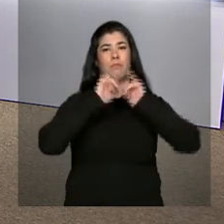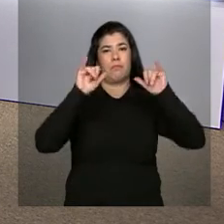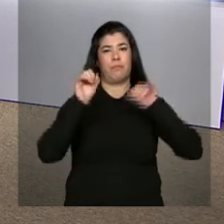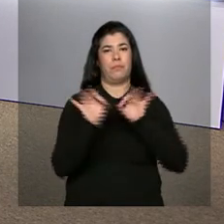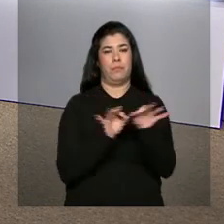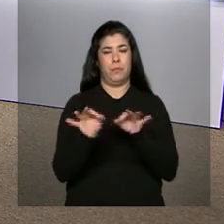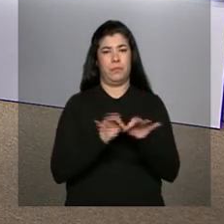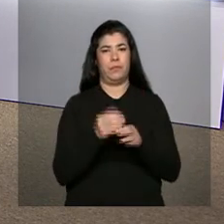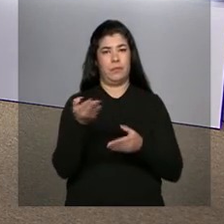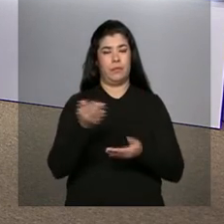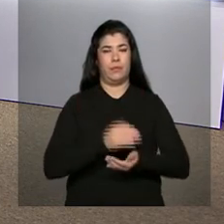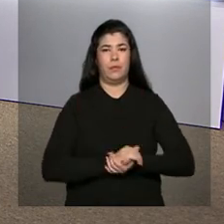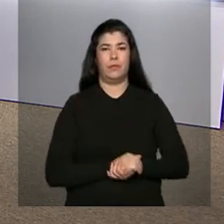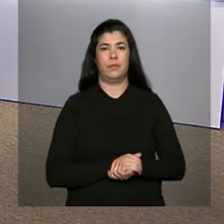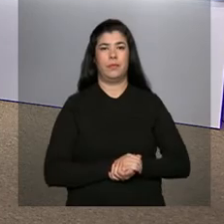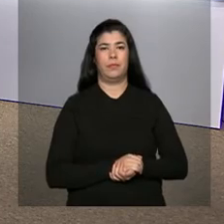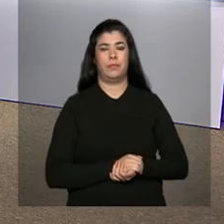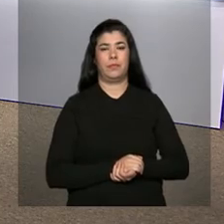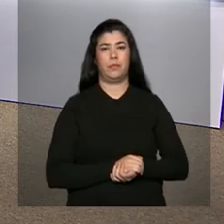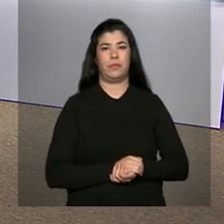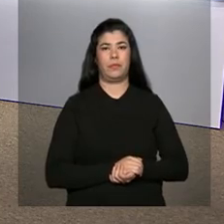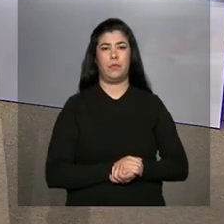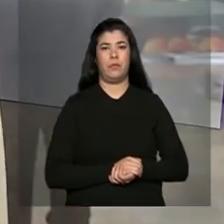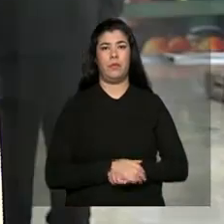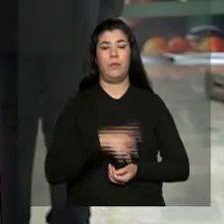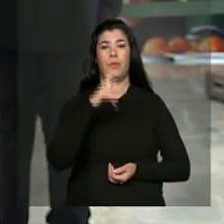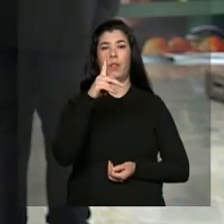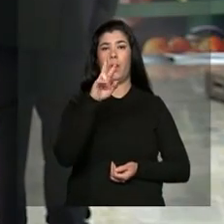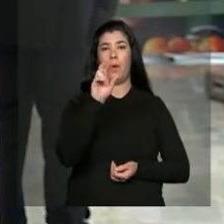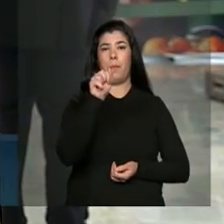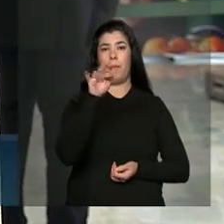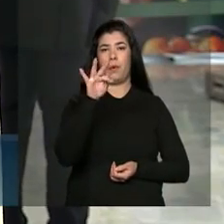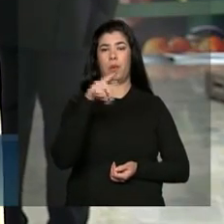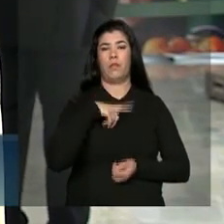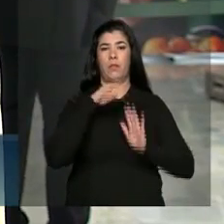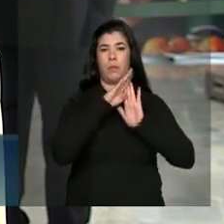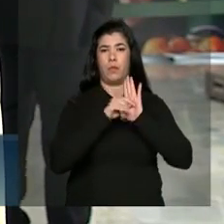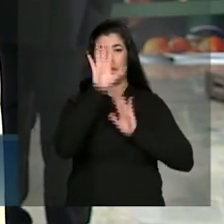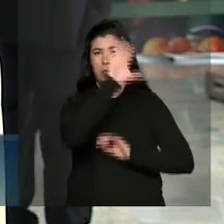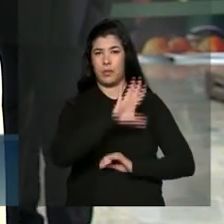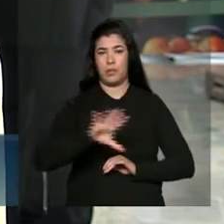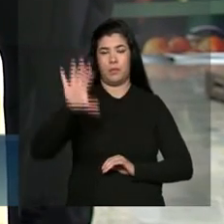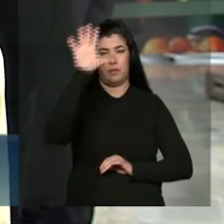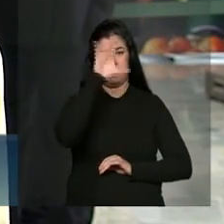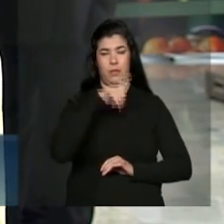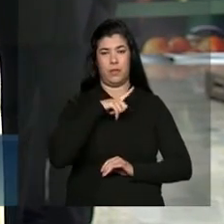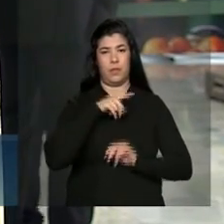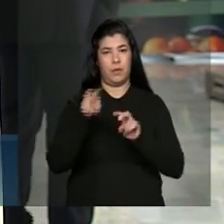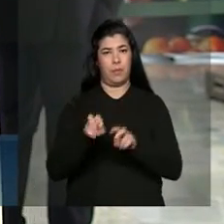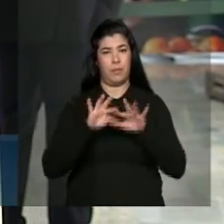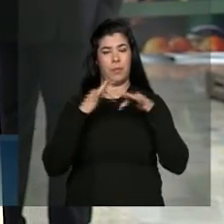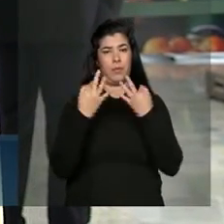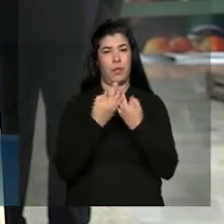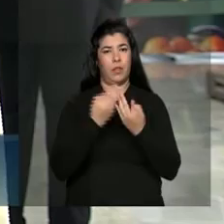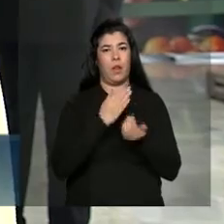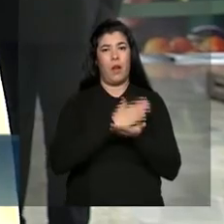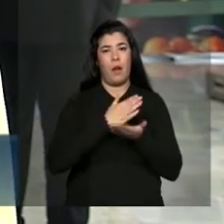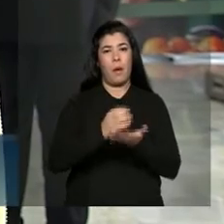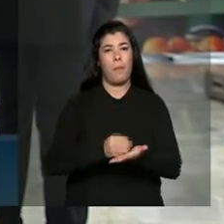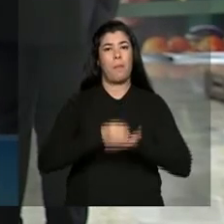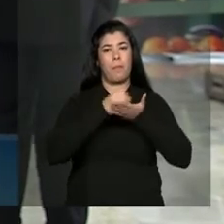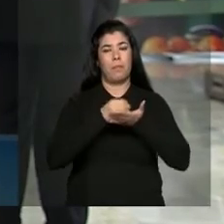Ana Gabriela. Daniele, o PRONAF, Programa Nacional de Fortalecimento da Agricultura Familiar, financia